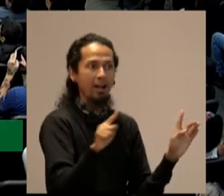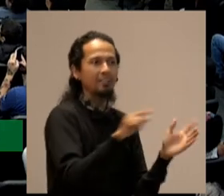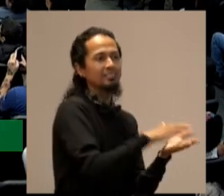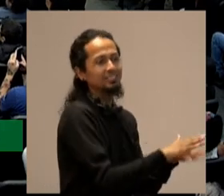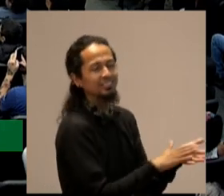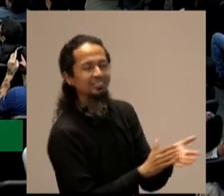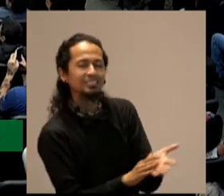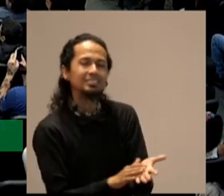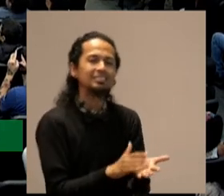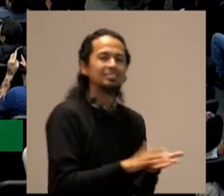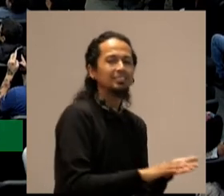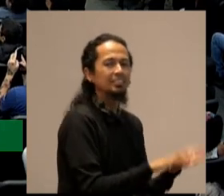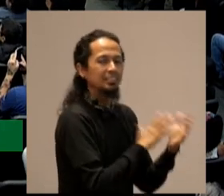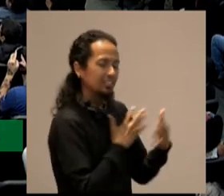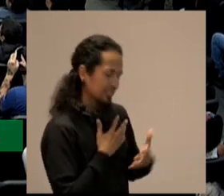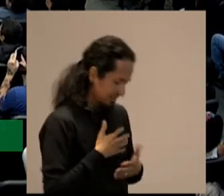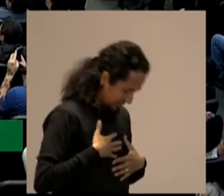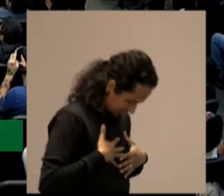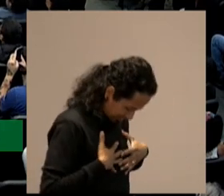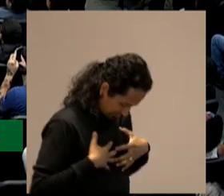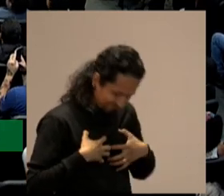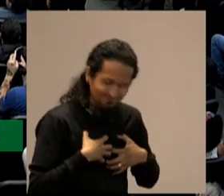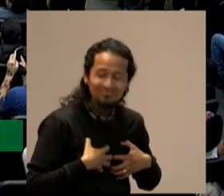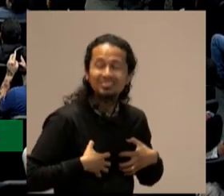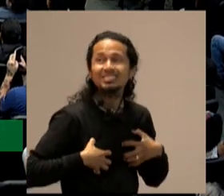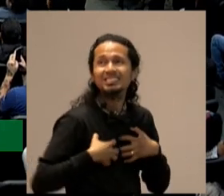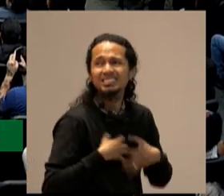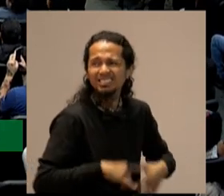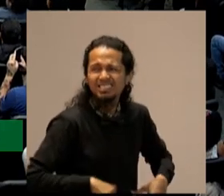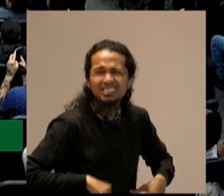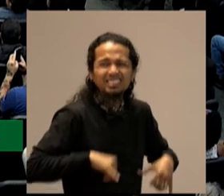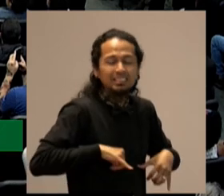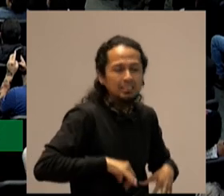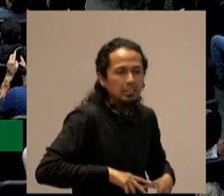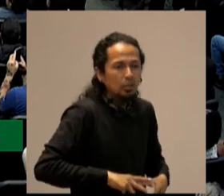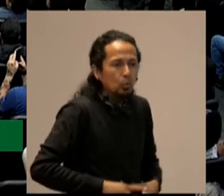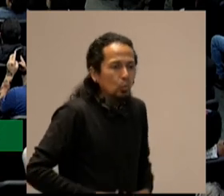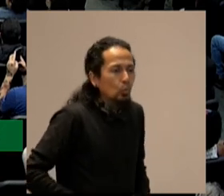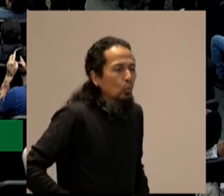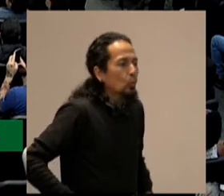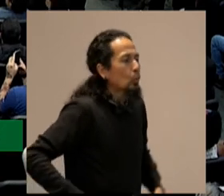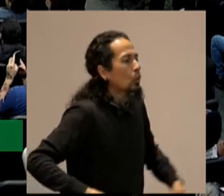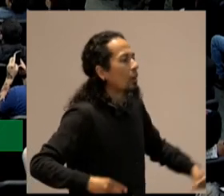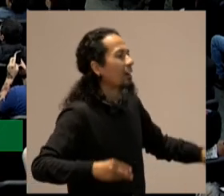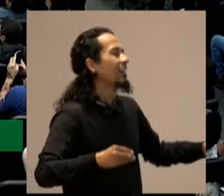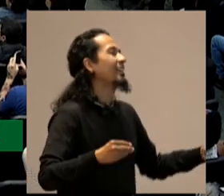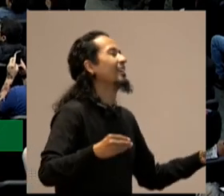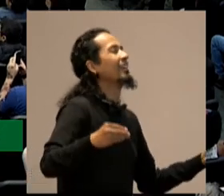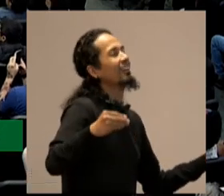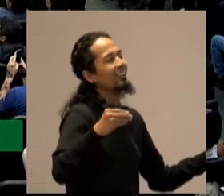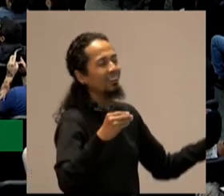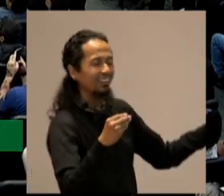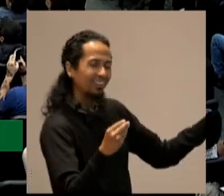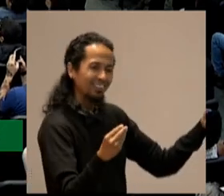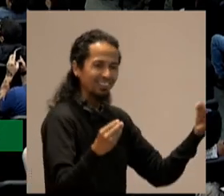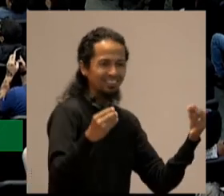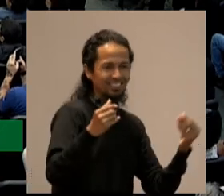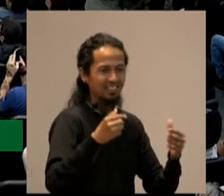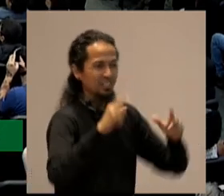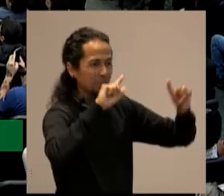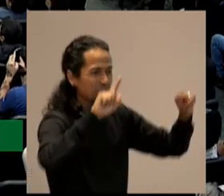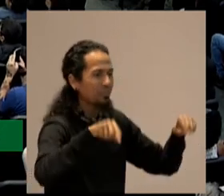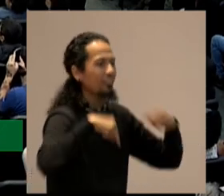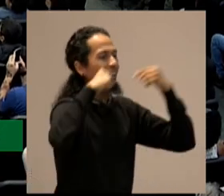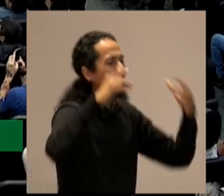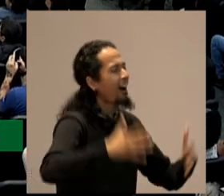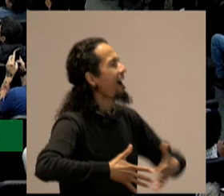dor dentro do peito ir embora, feito um arrastão de alegria e